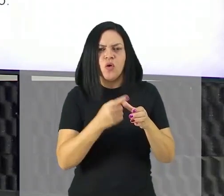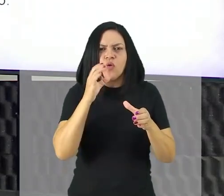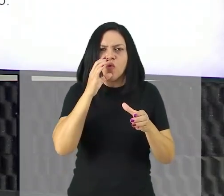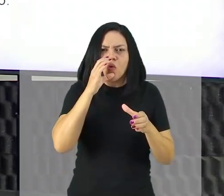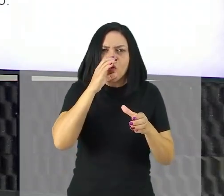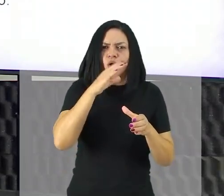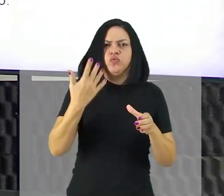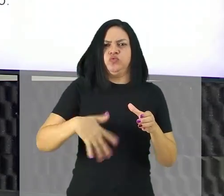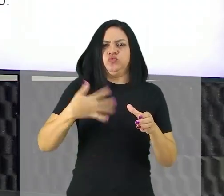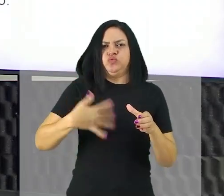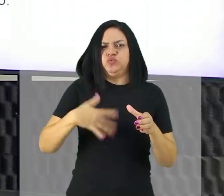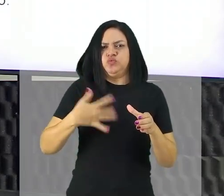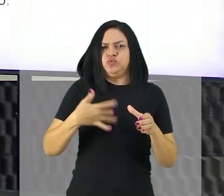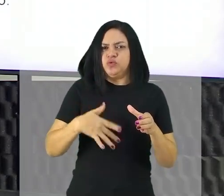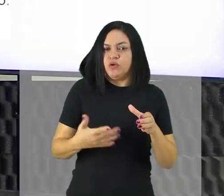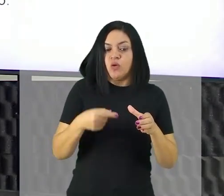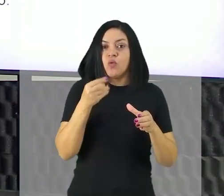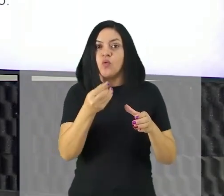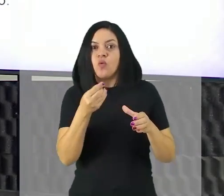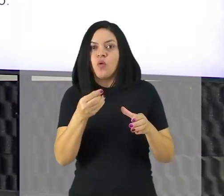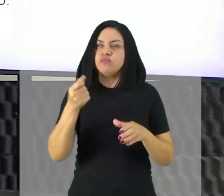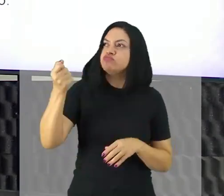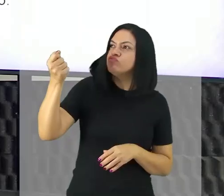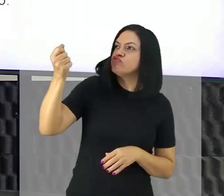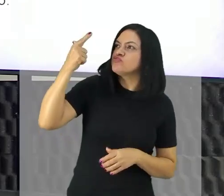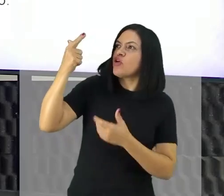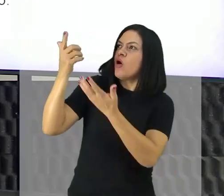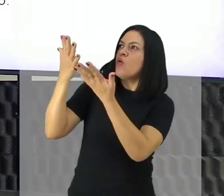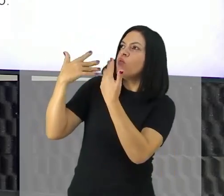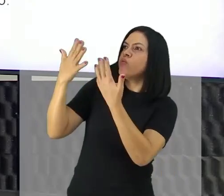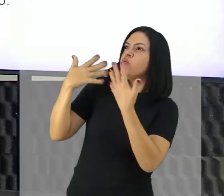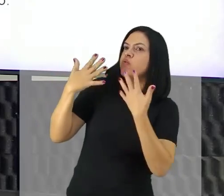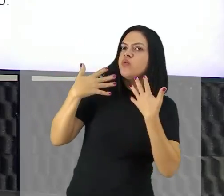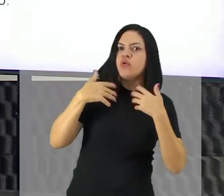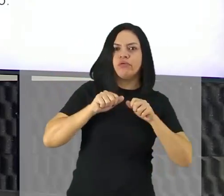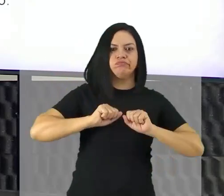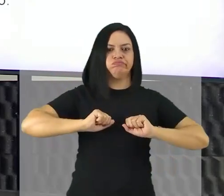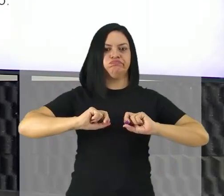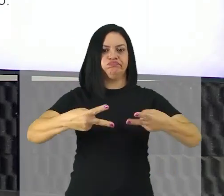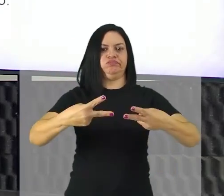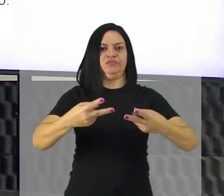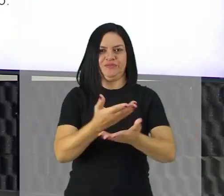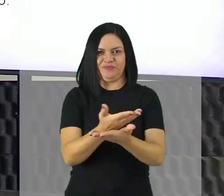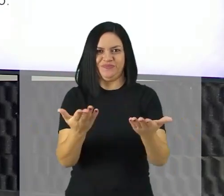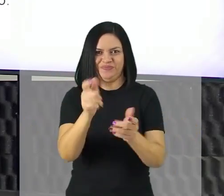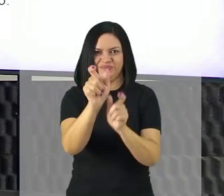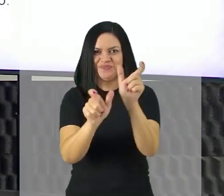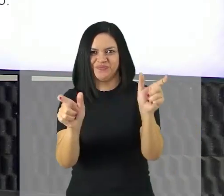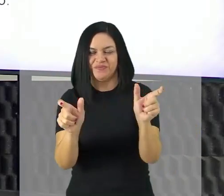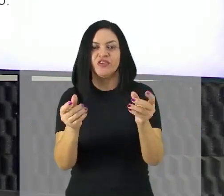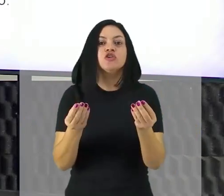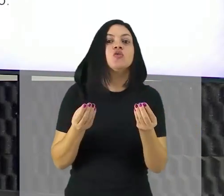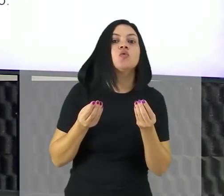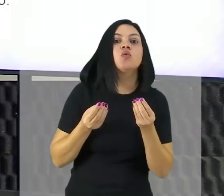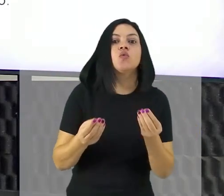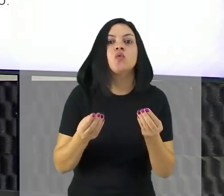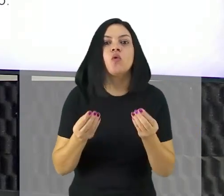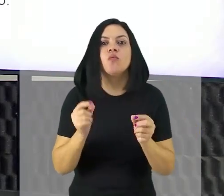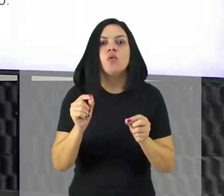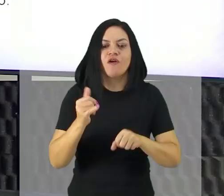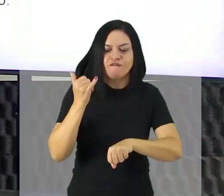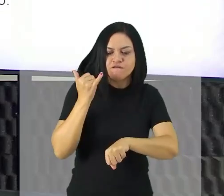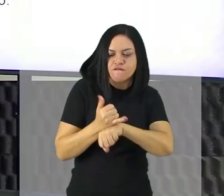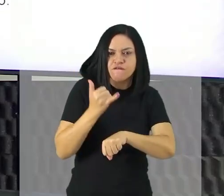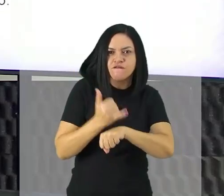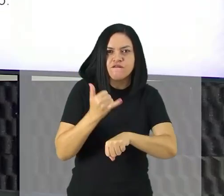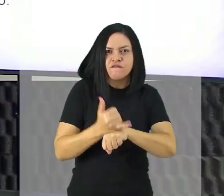aquece? Como é que o calor sai do sol e chega até a gente? Tá? Como é que uma barra de ferro,